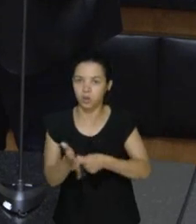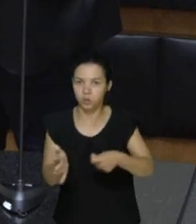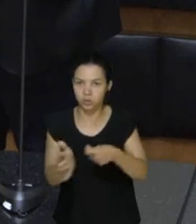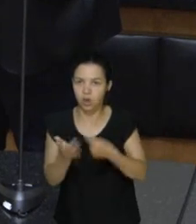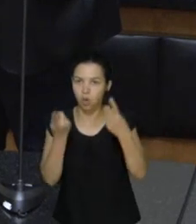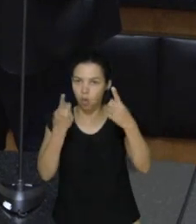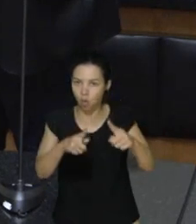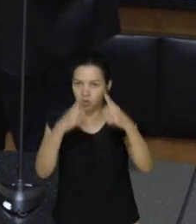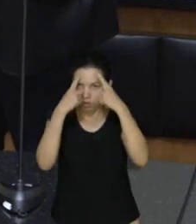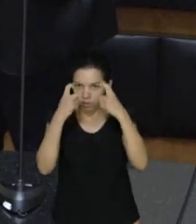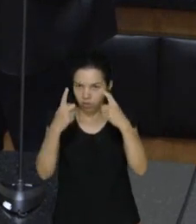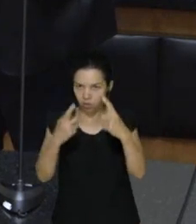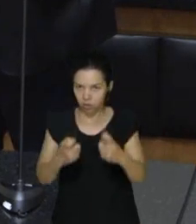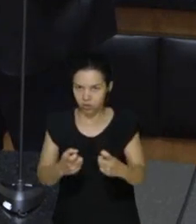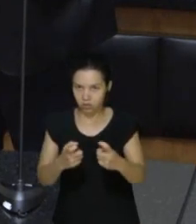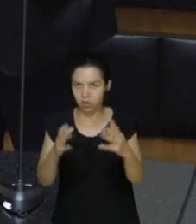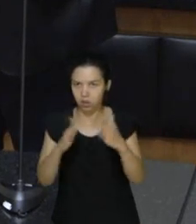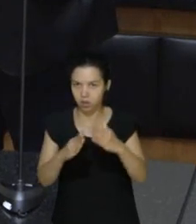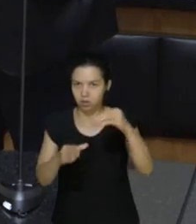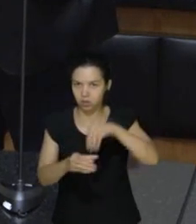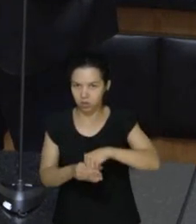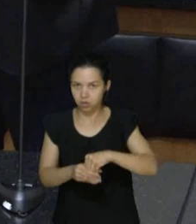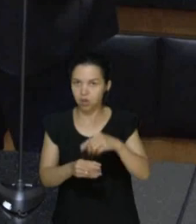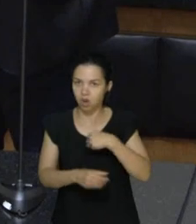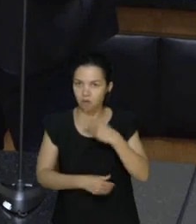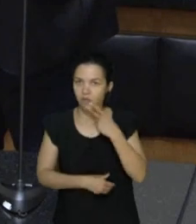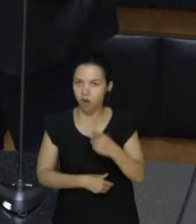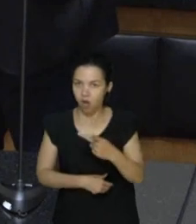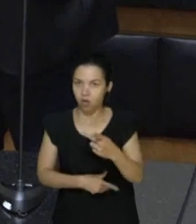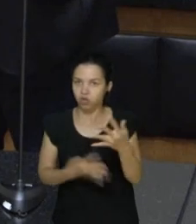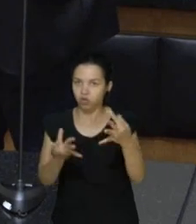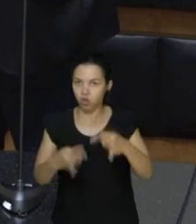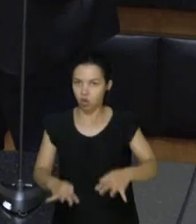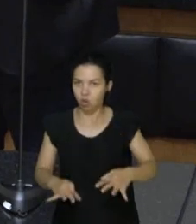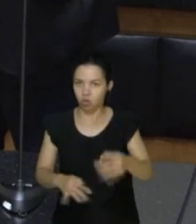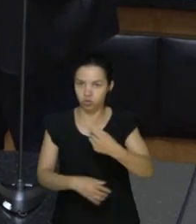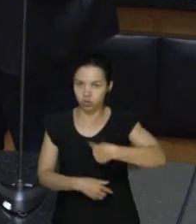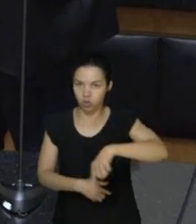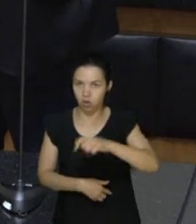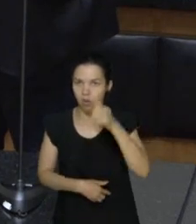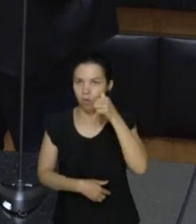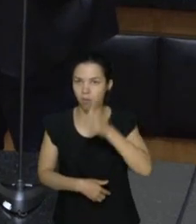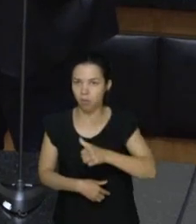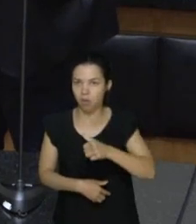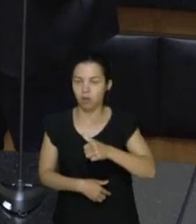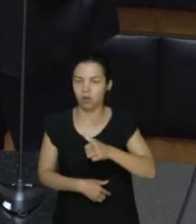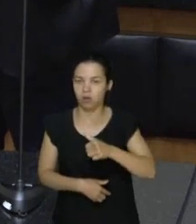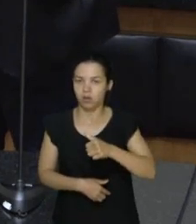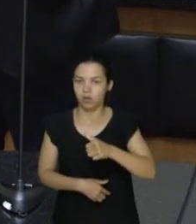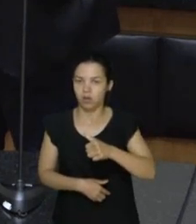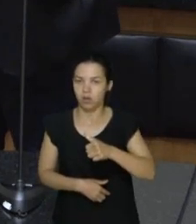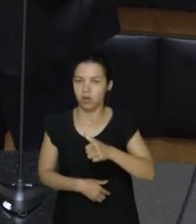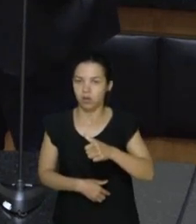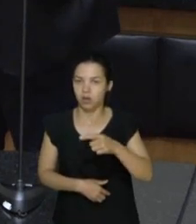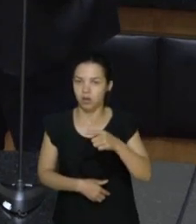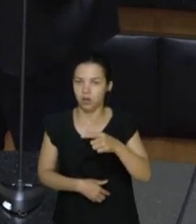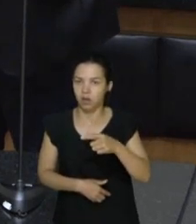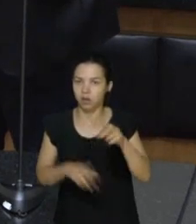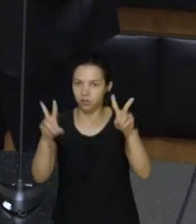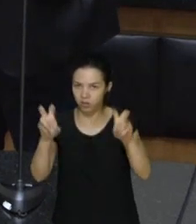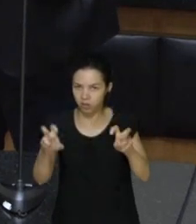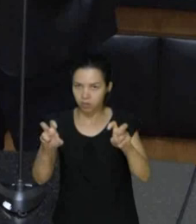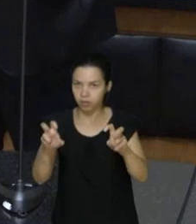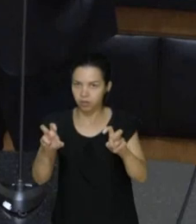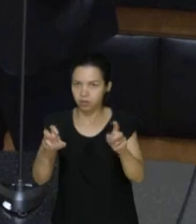E eu falo isso com muita dor, porque não deveria ser nós, mulheres, a ter que puxar esse debate. Deveria ser os